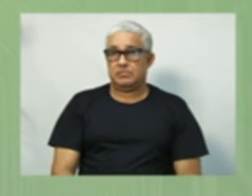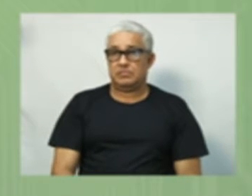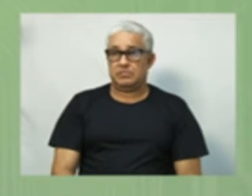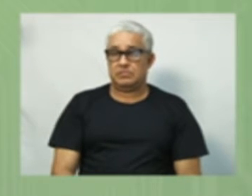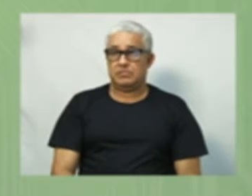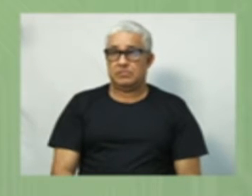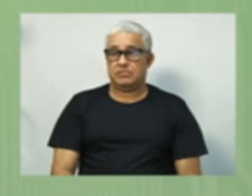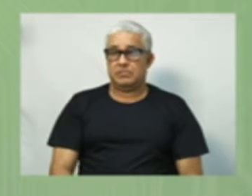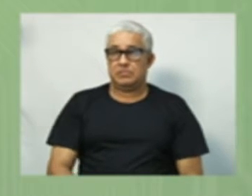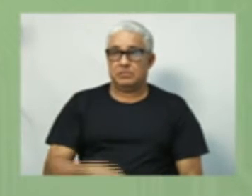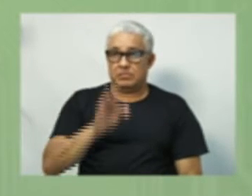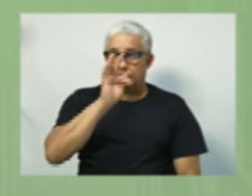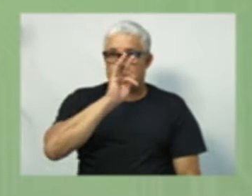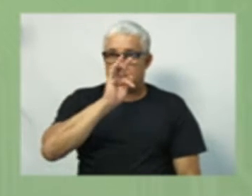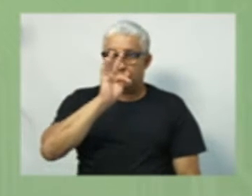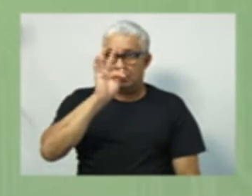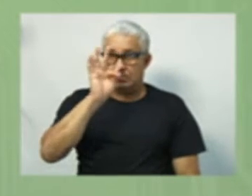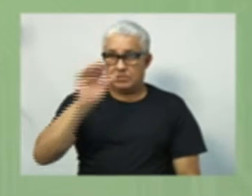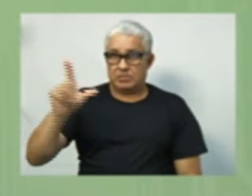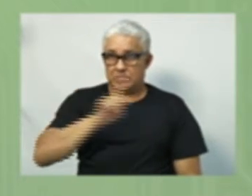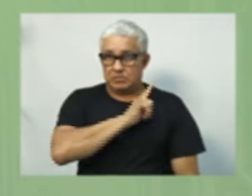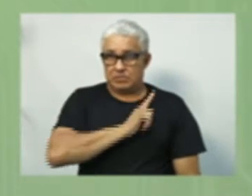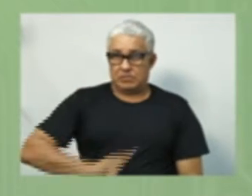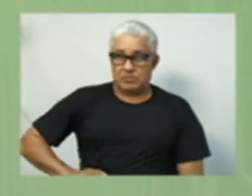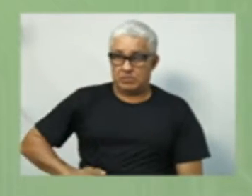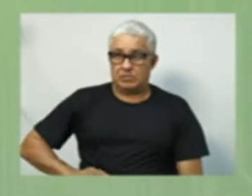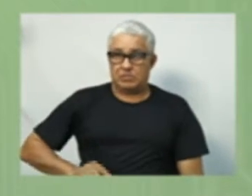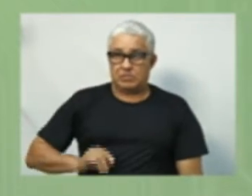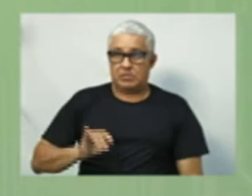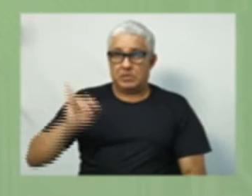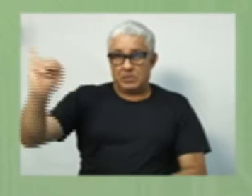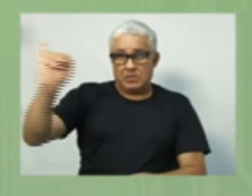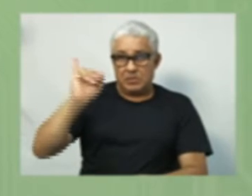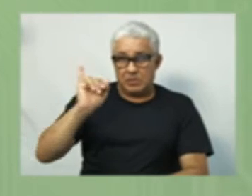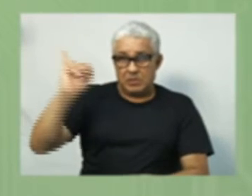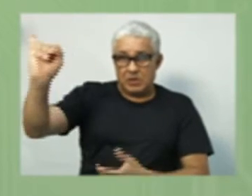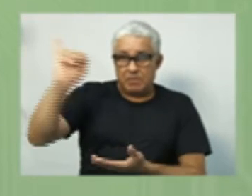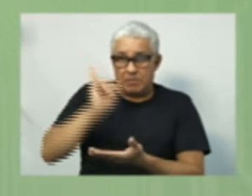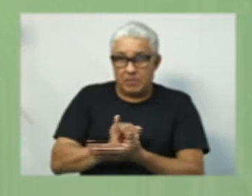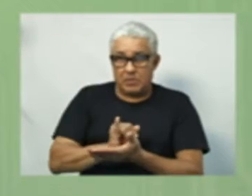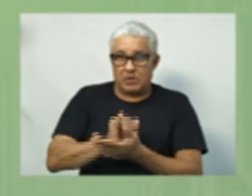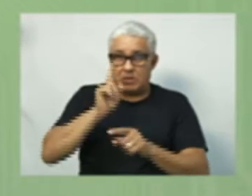a importação de produtos. Opa, importação de produto. Lembra que eu falei esse imposto?